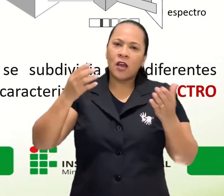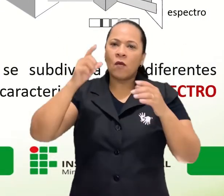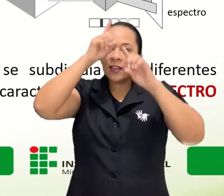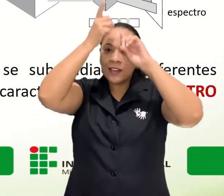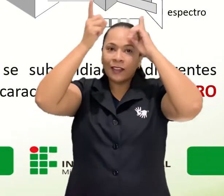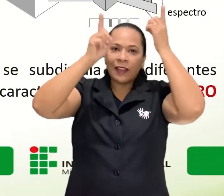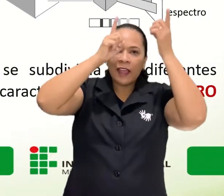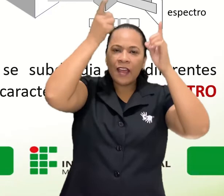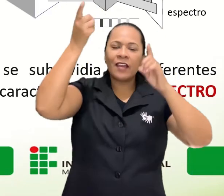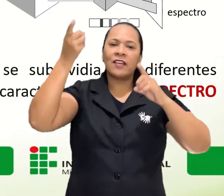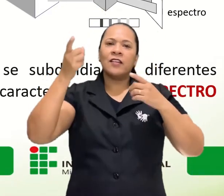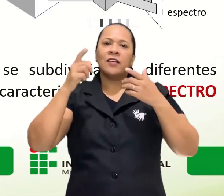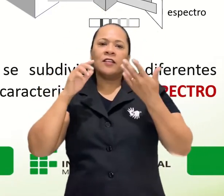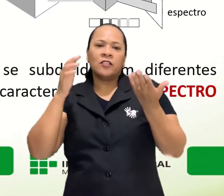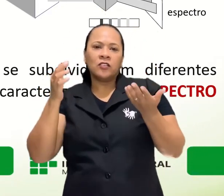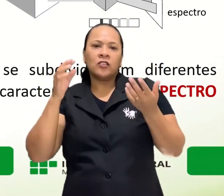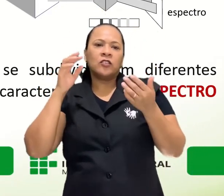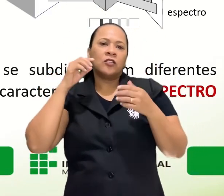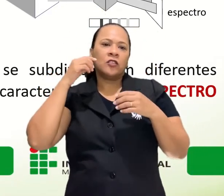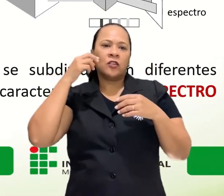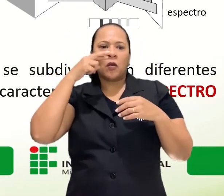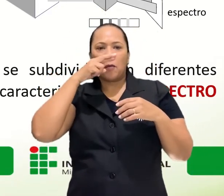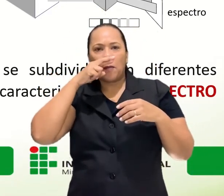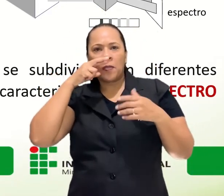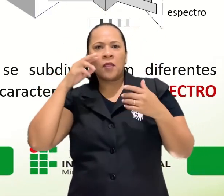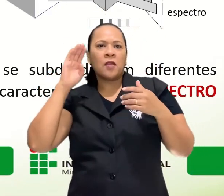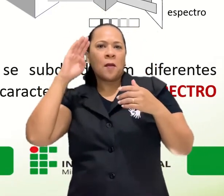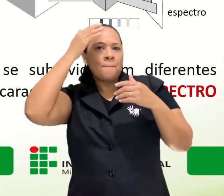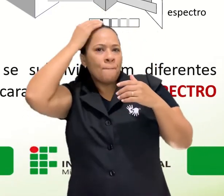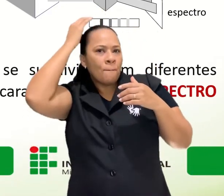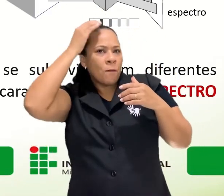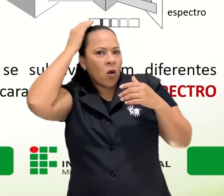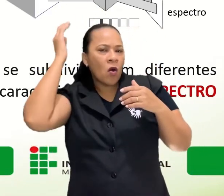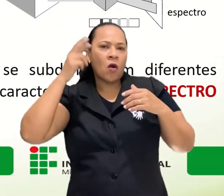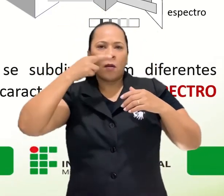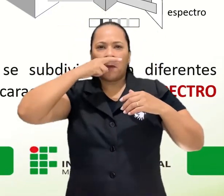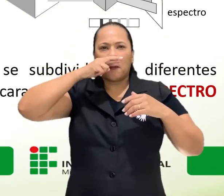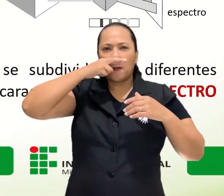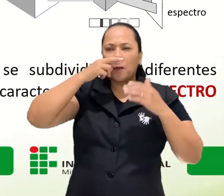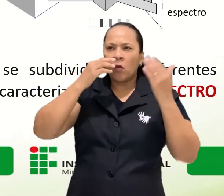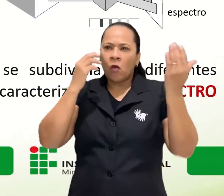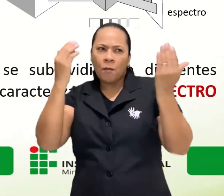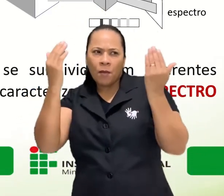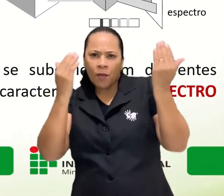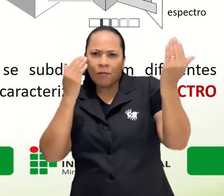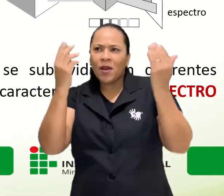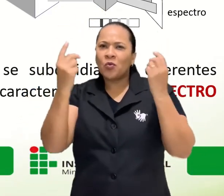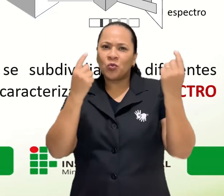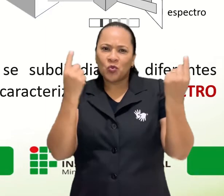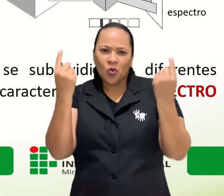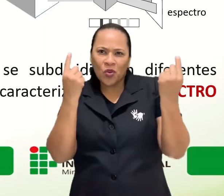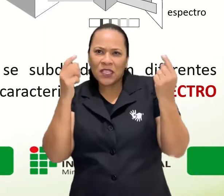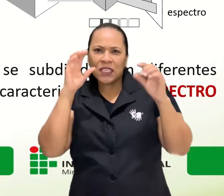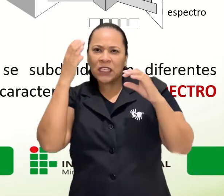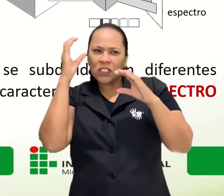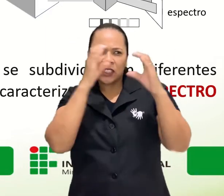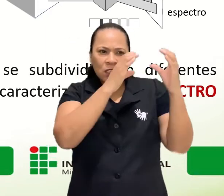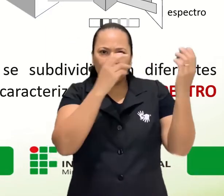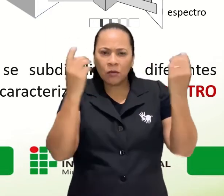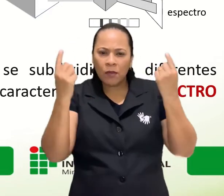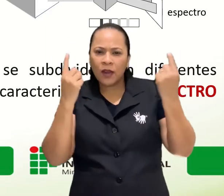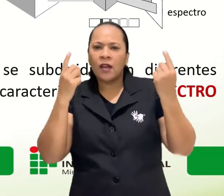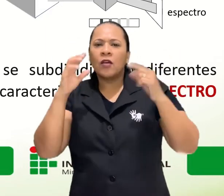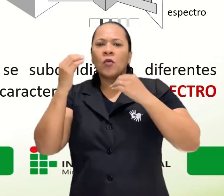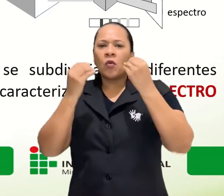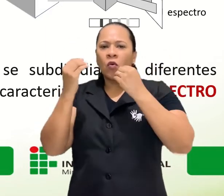Rutherford, geraram um aprimoramento do modelo atômico. Niels Bohr estudava espectros de emissão de gás